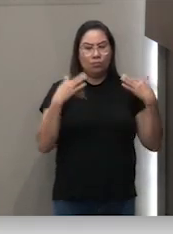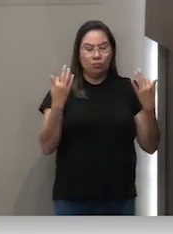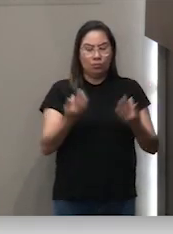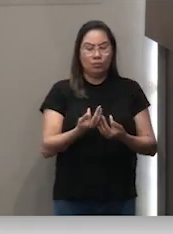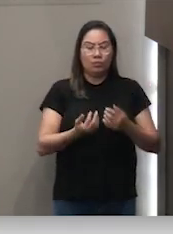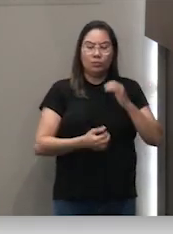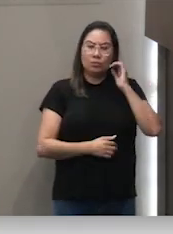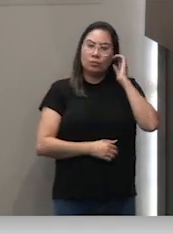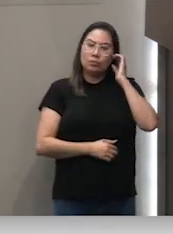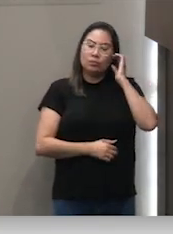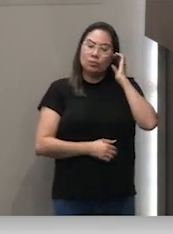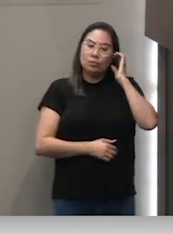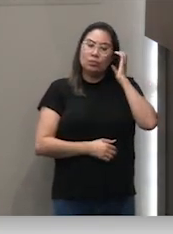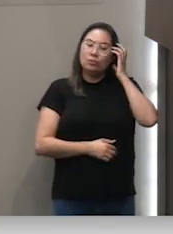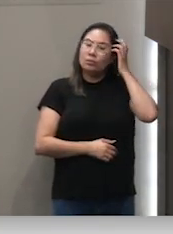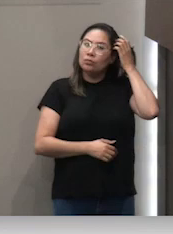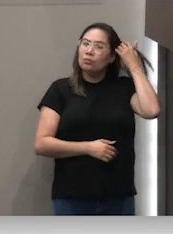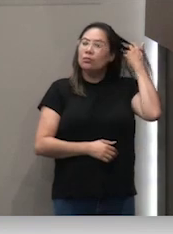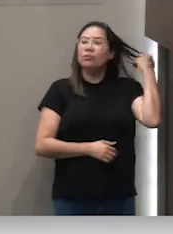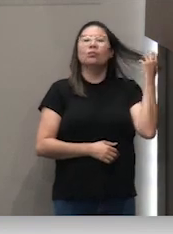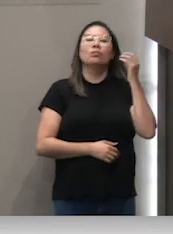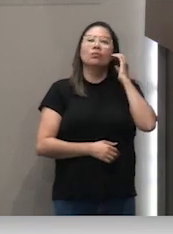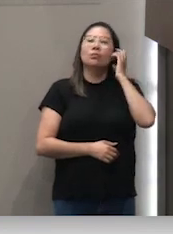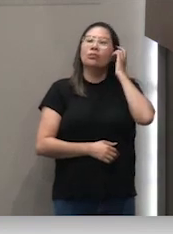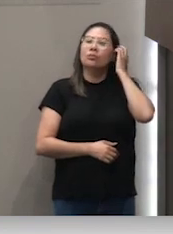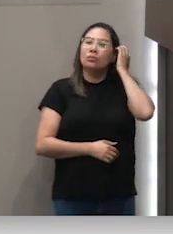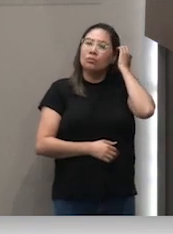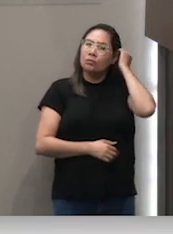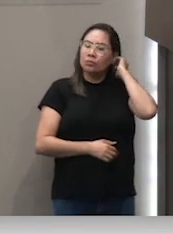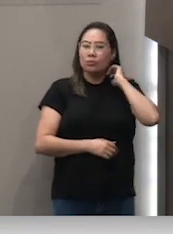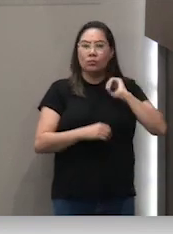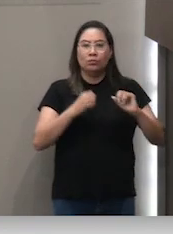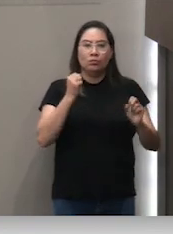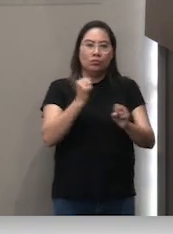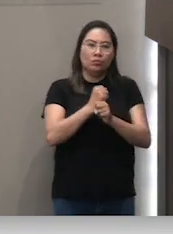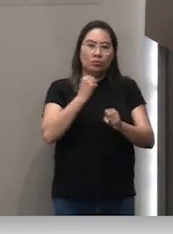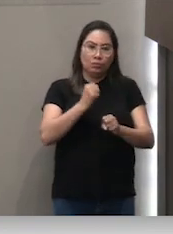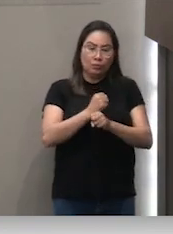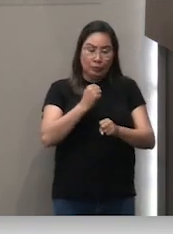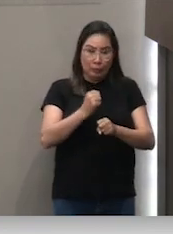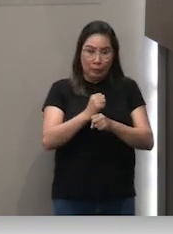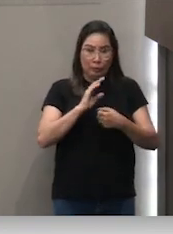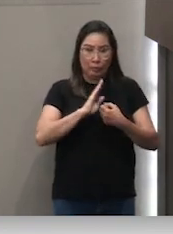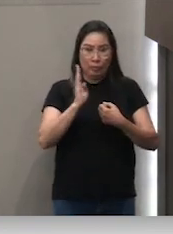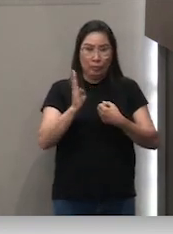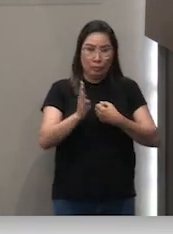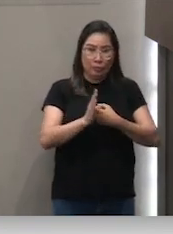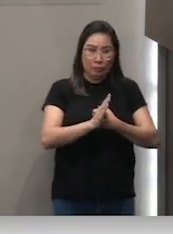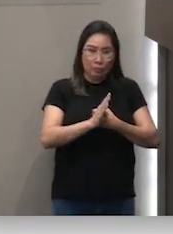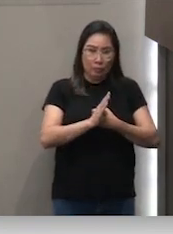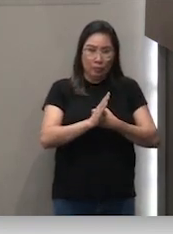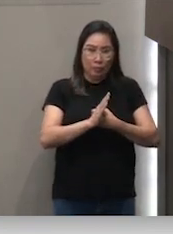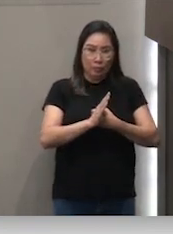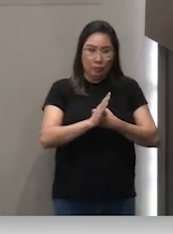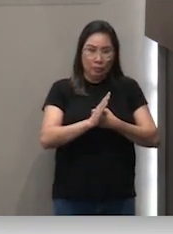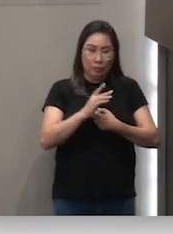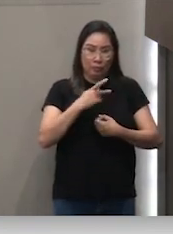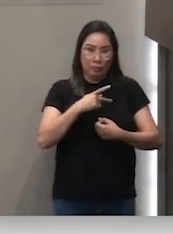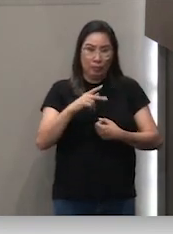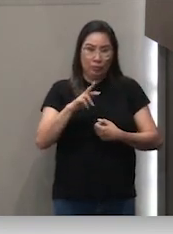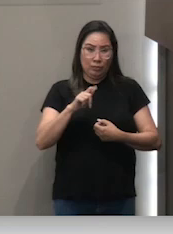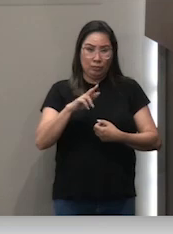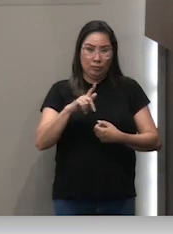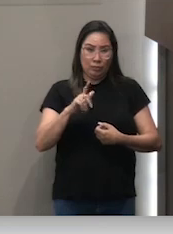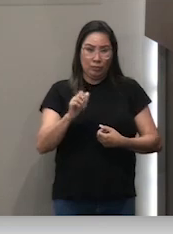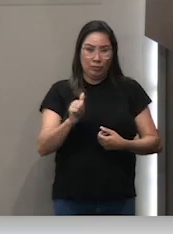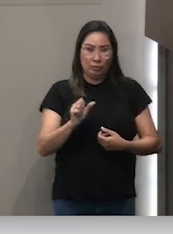familiares. Obras da Presidente Vargas está um absurdo, colegas. 70, 80 dias